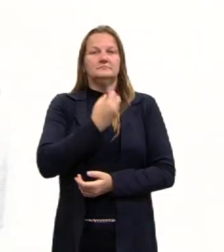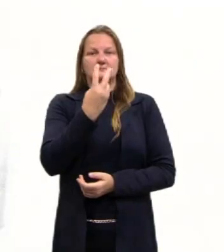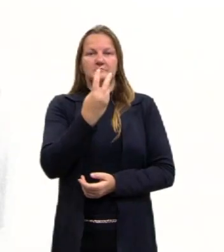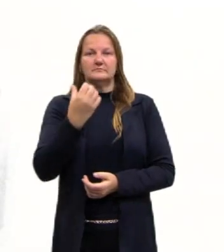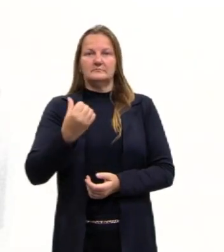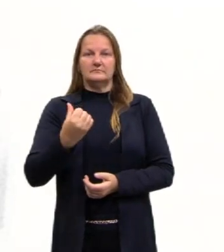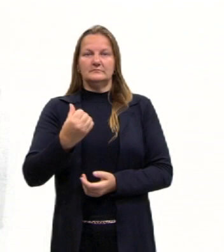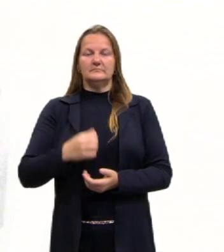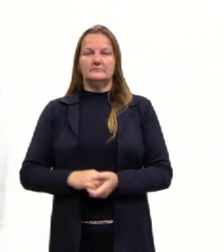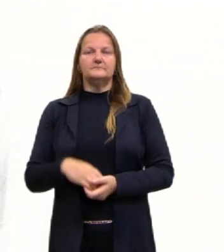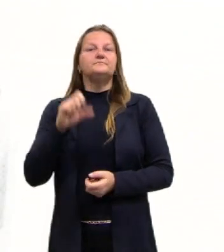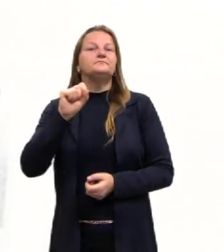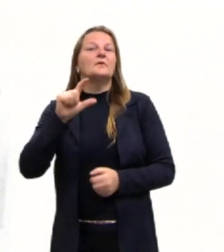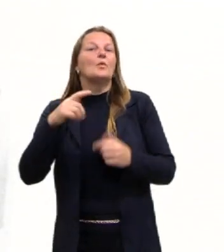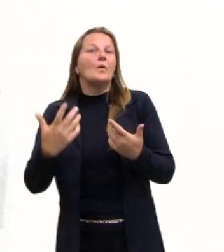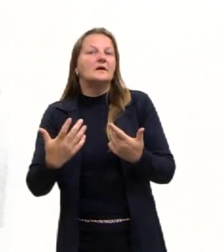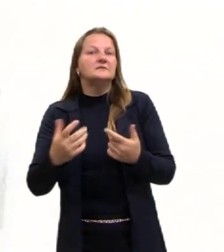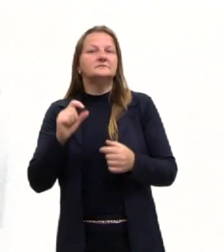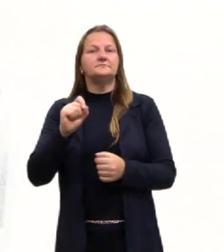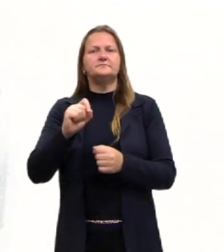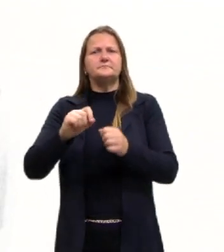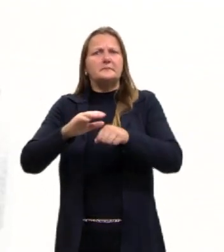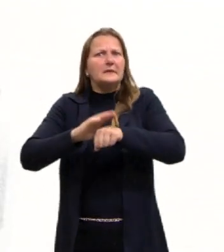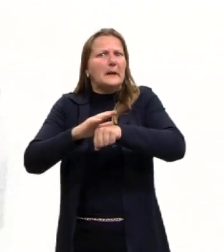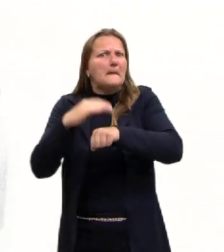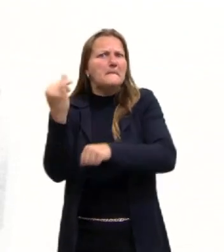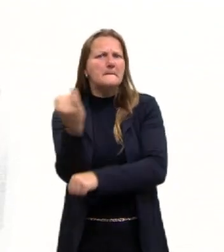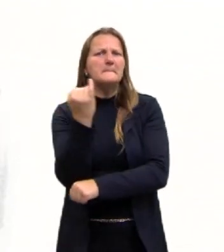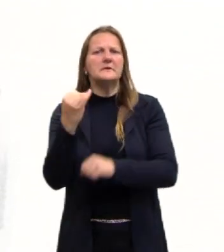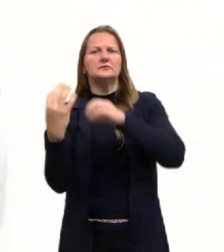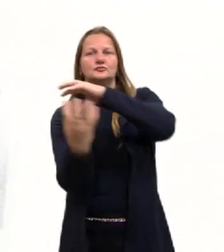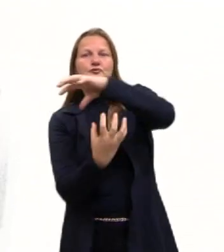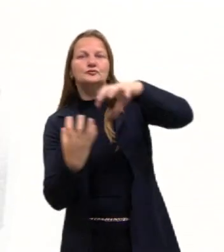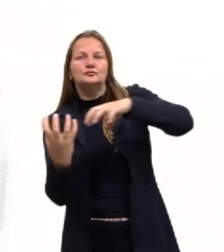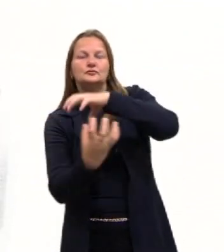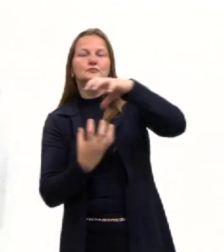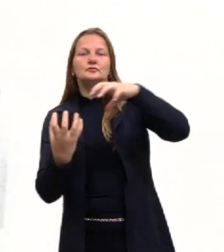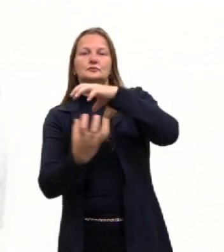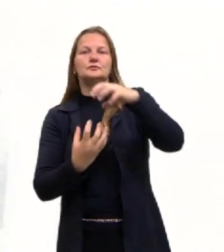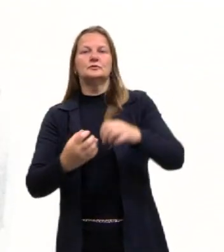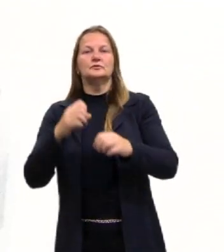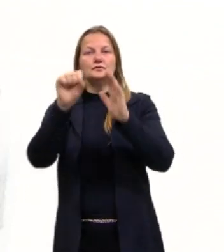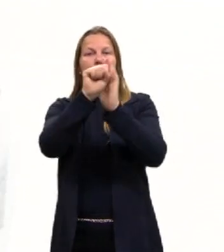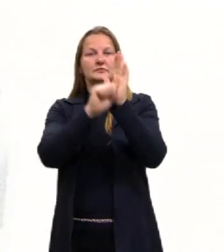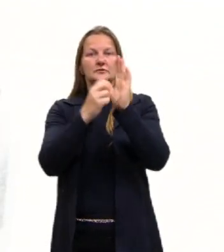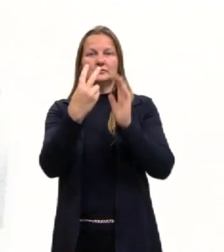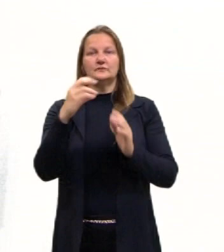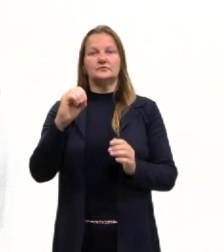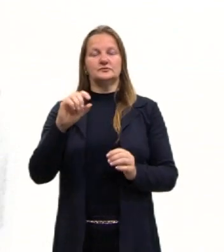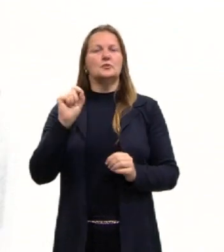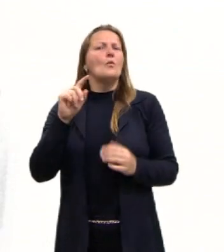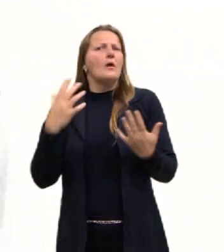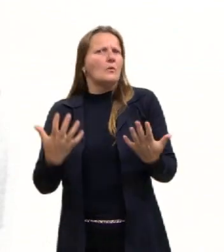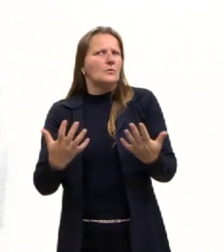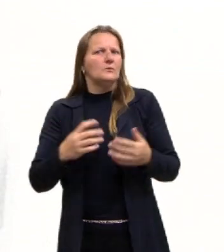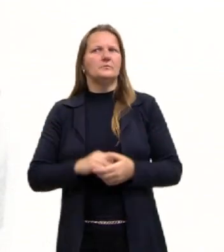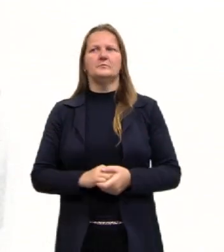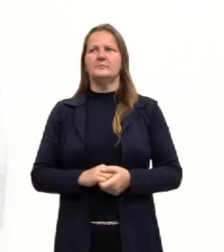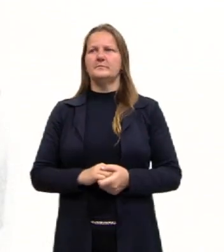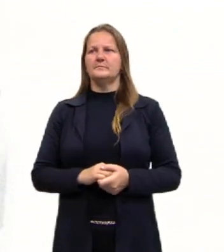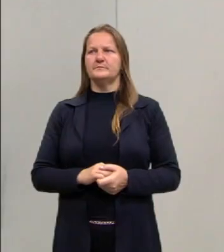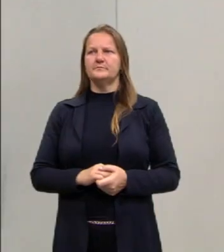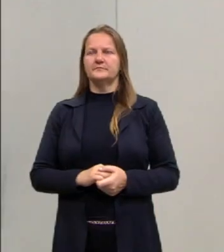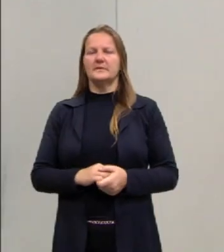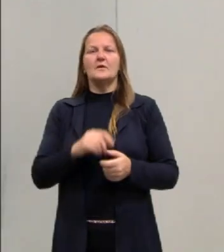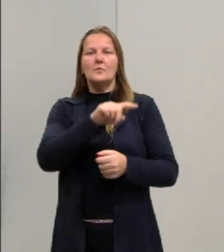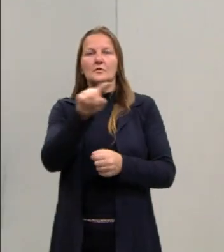Quais foram as principais revoluções do século 20 lembrar de vocês me